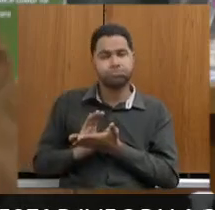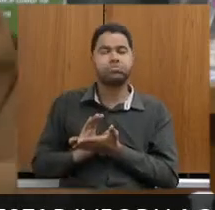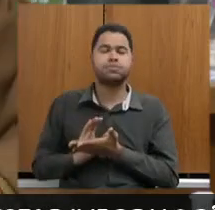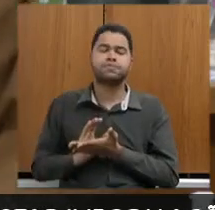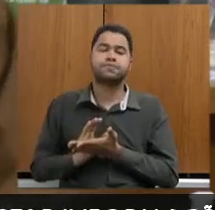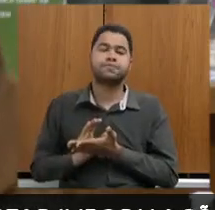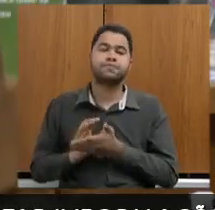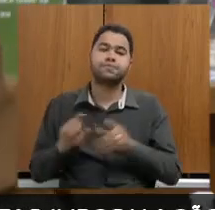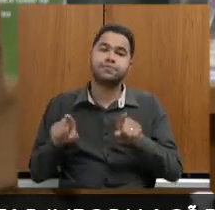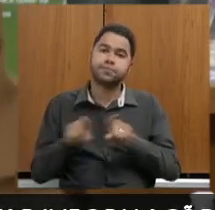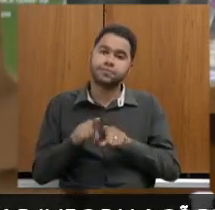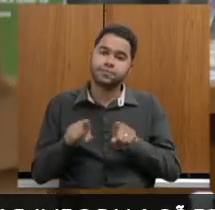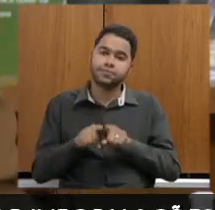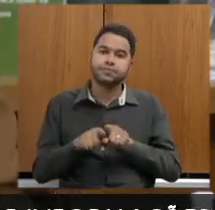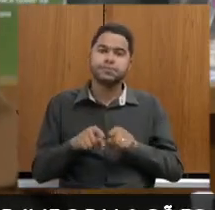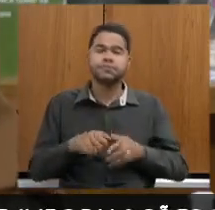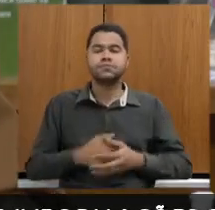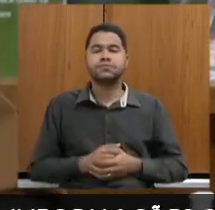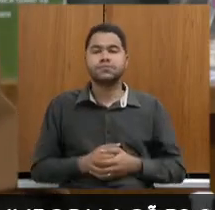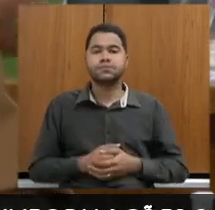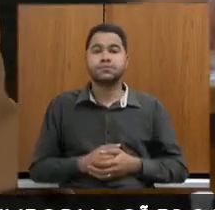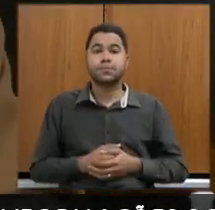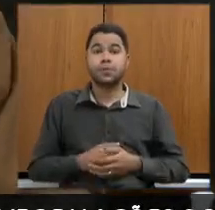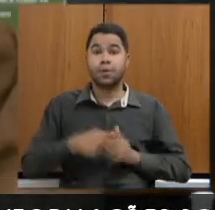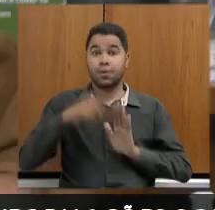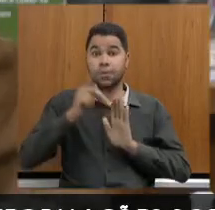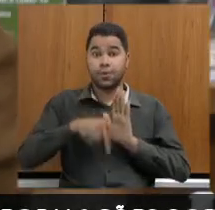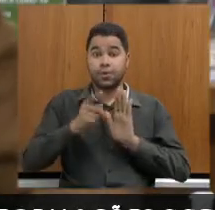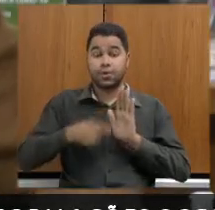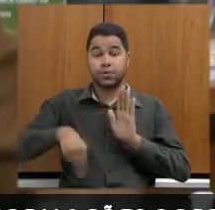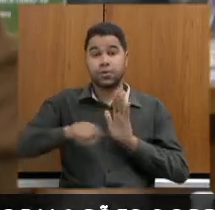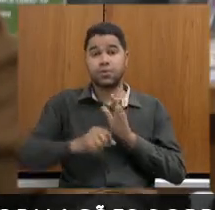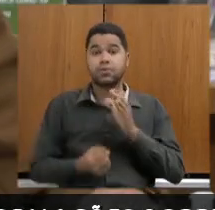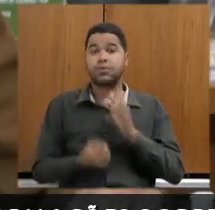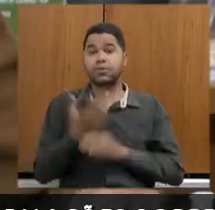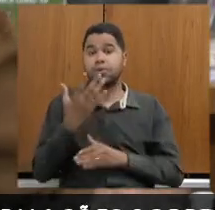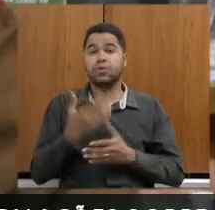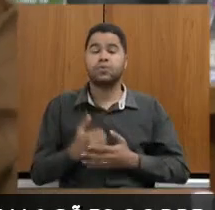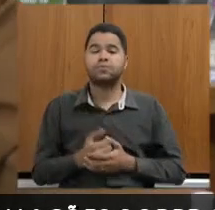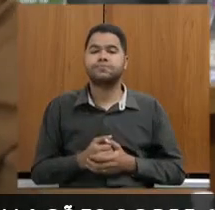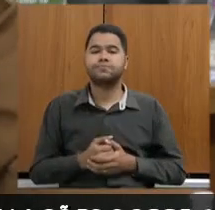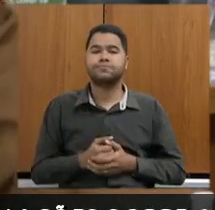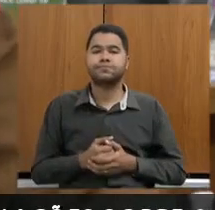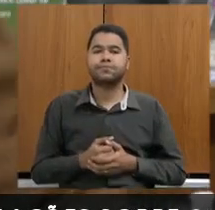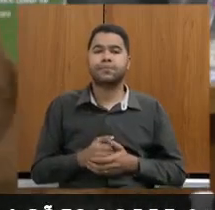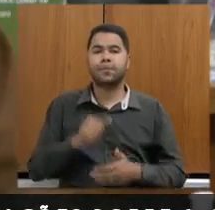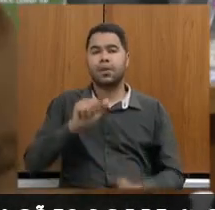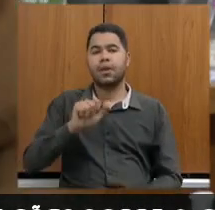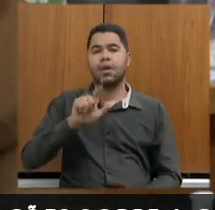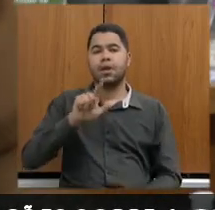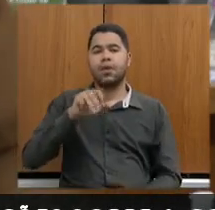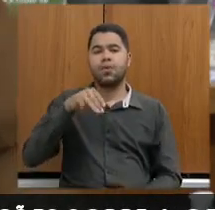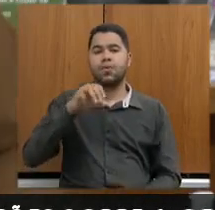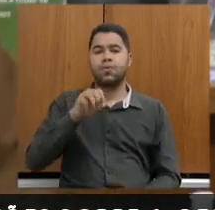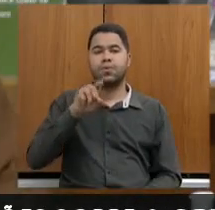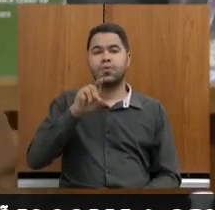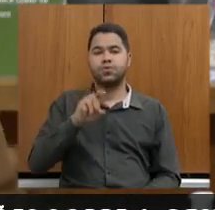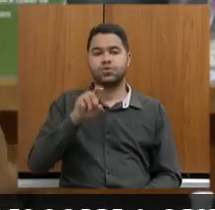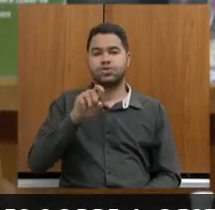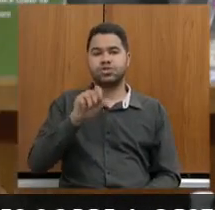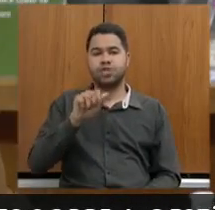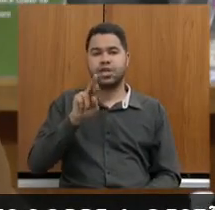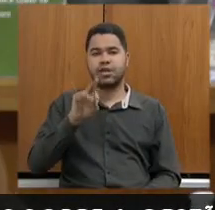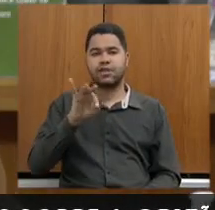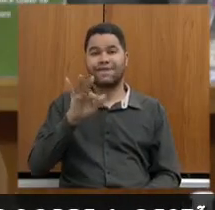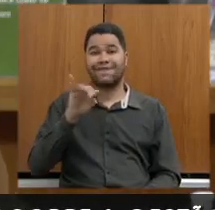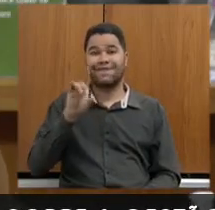em relação a esse projeto Nossa a gente criou também Aí a gente chama de almoxarifado bélico eu